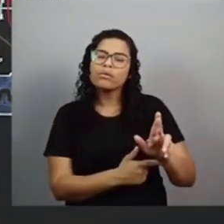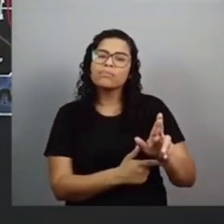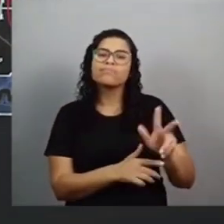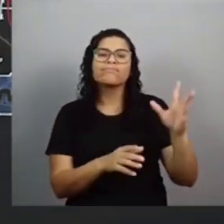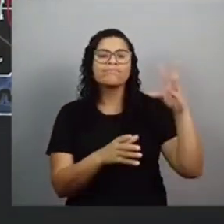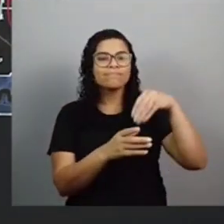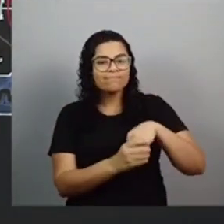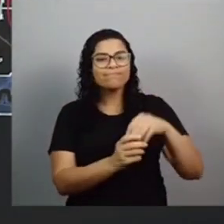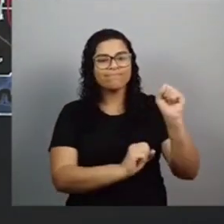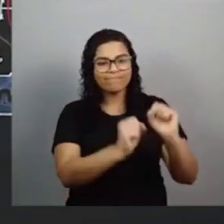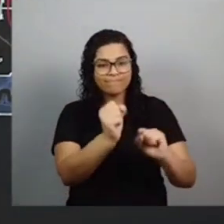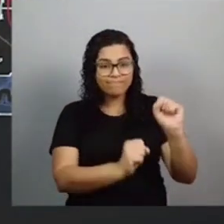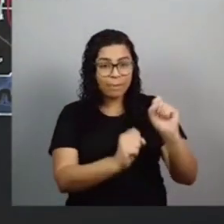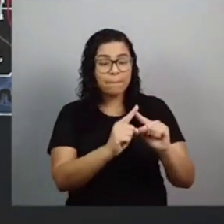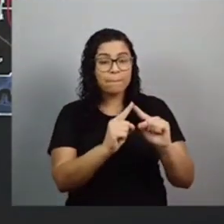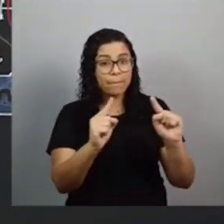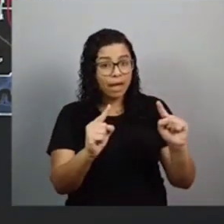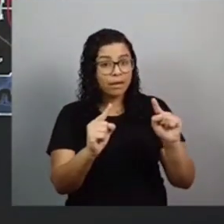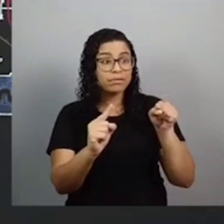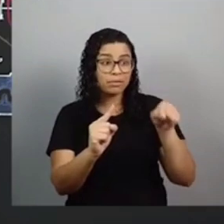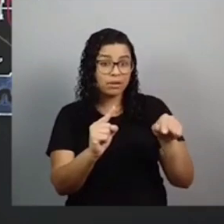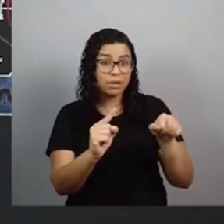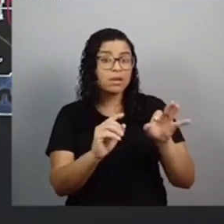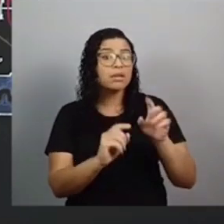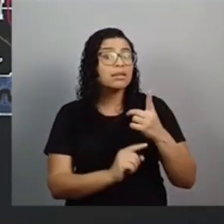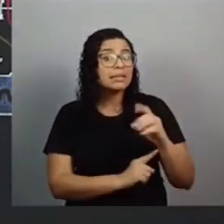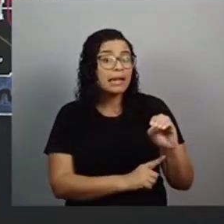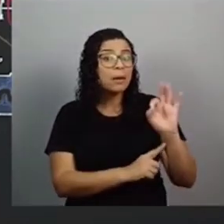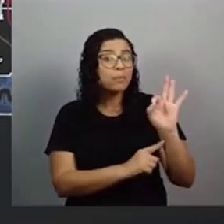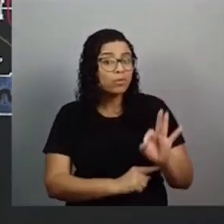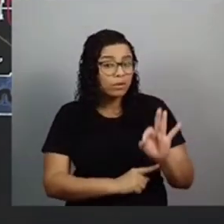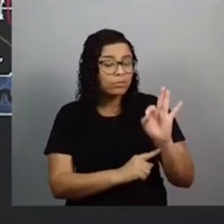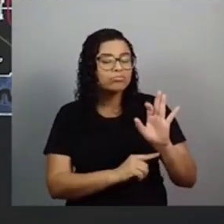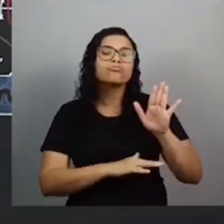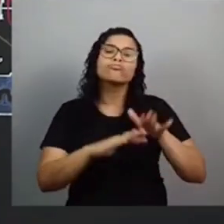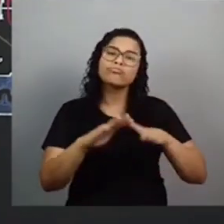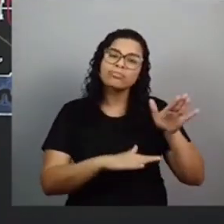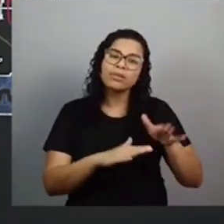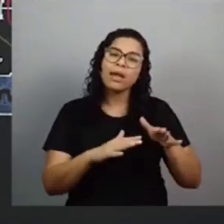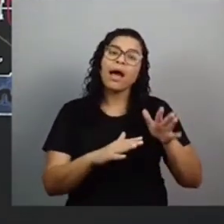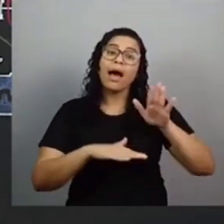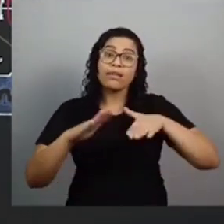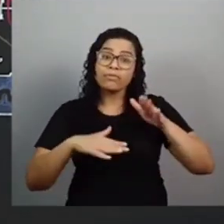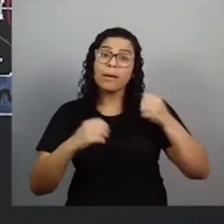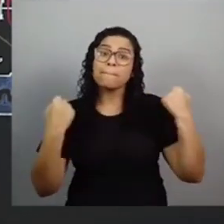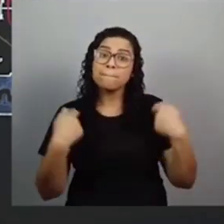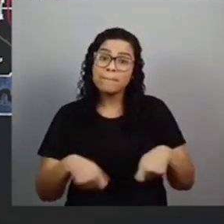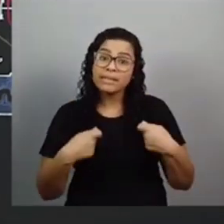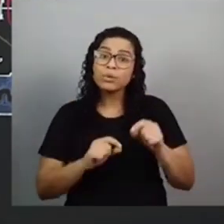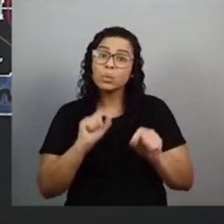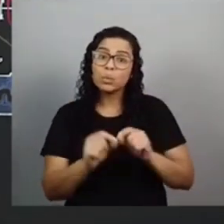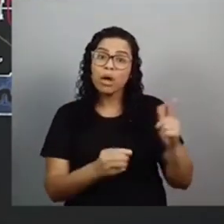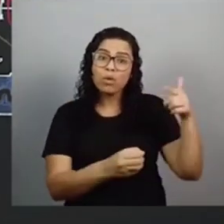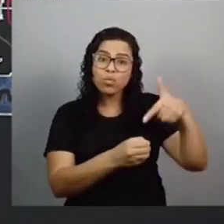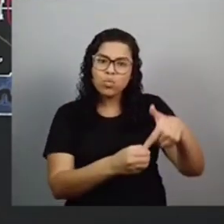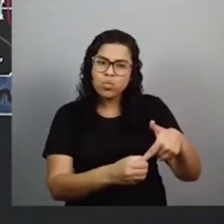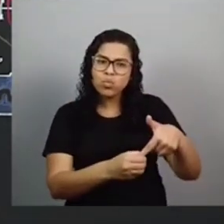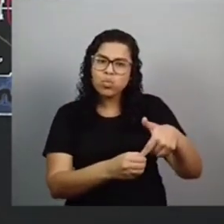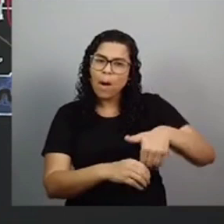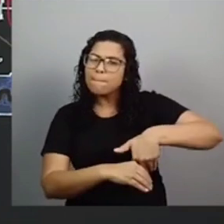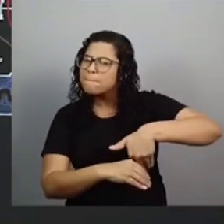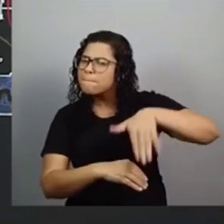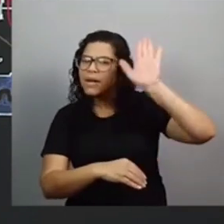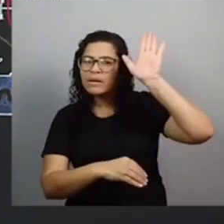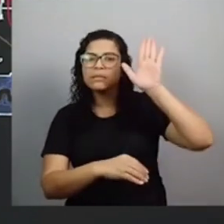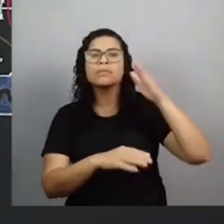máquina. Mas é eficiente? É eficiente. Às vezes eu vou ter que botar muito combustível para fazer essa máquina girar. Se eu